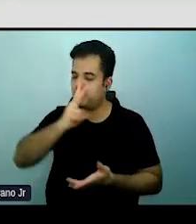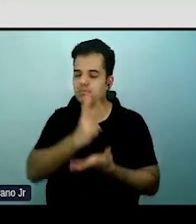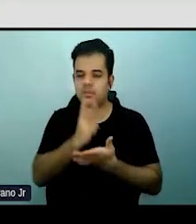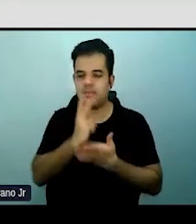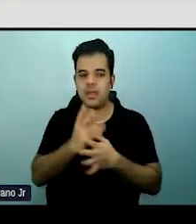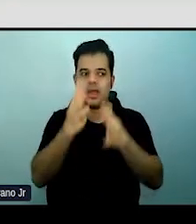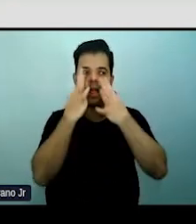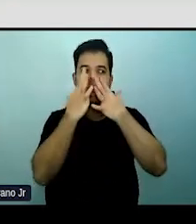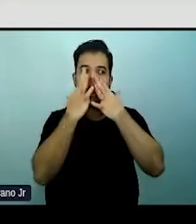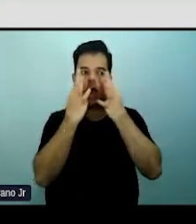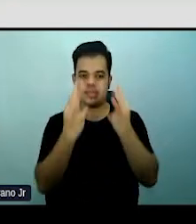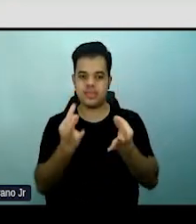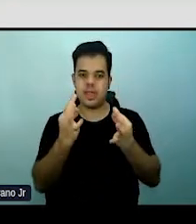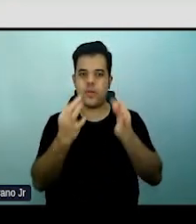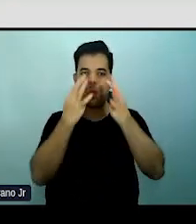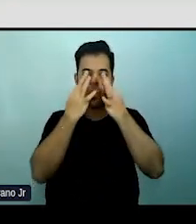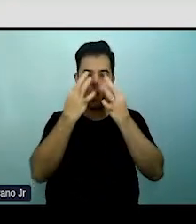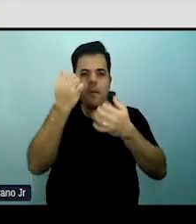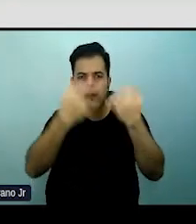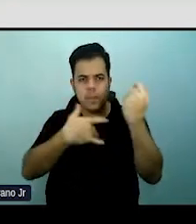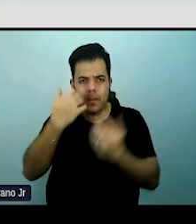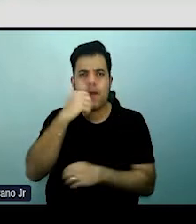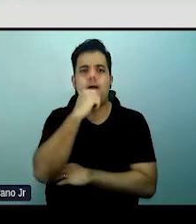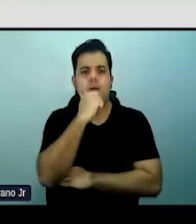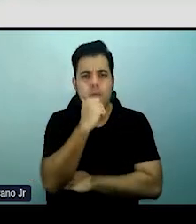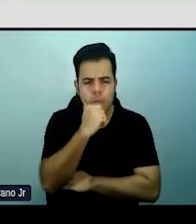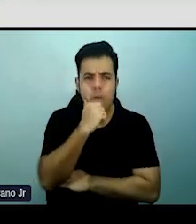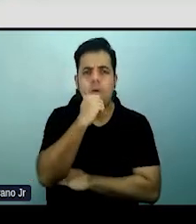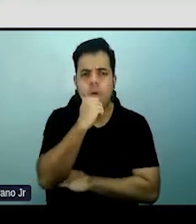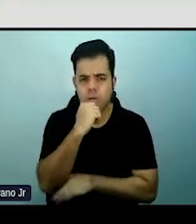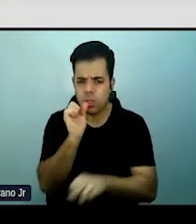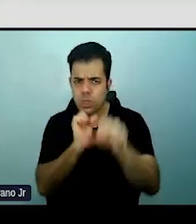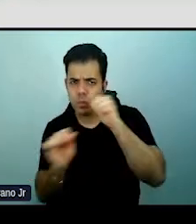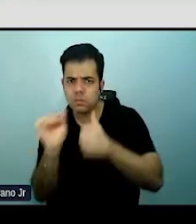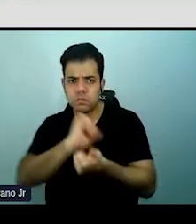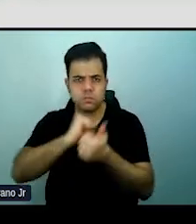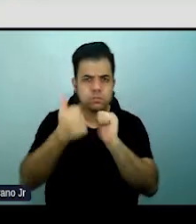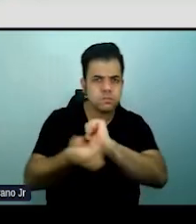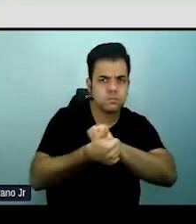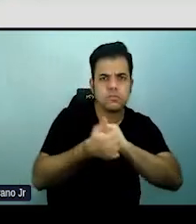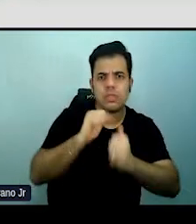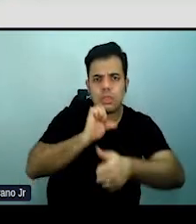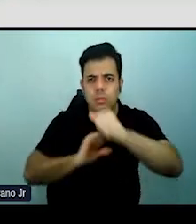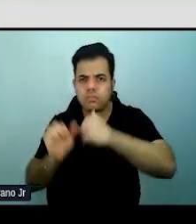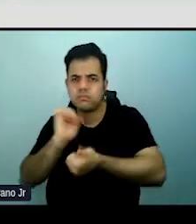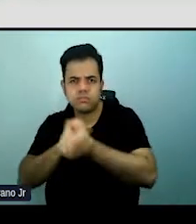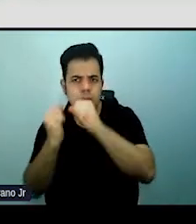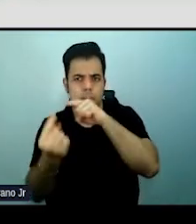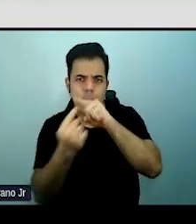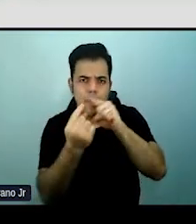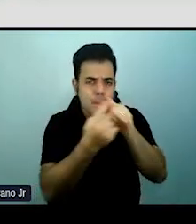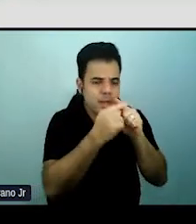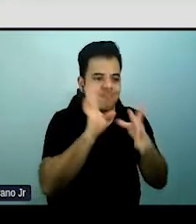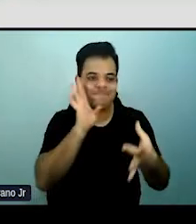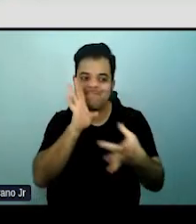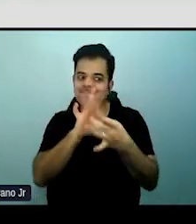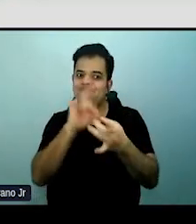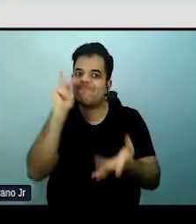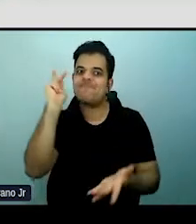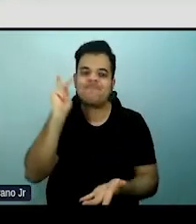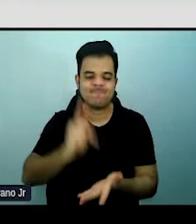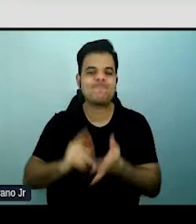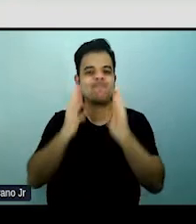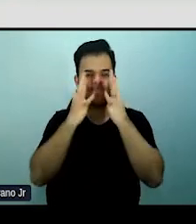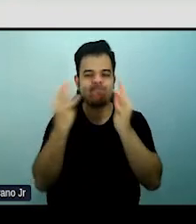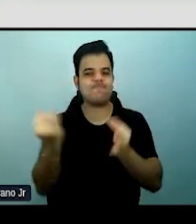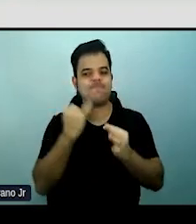escutar. O escutar ele é essencial para que realmente as ações elas tenham um efeito, tenham uma conexão real do que a gente está com